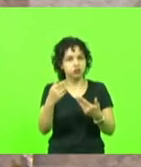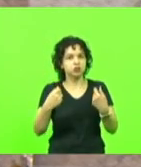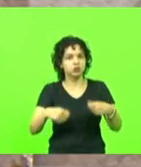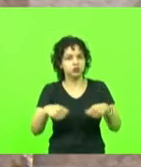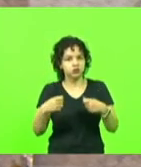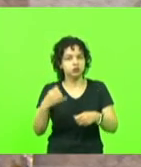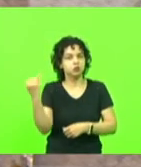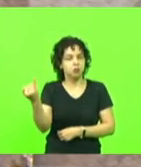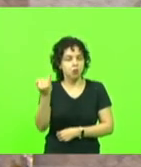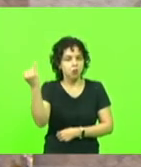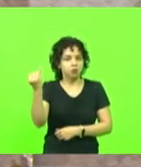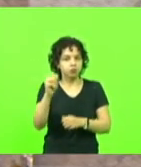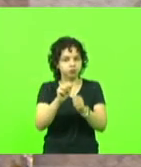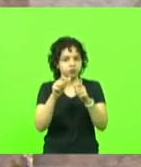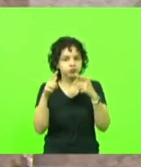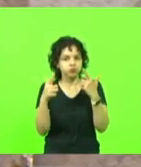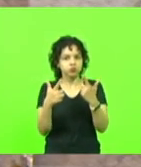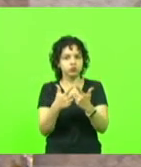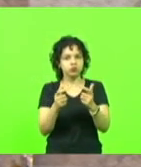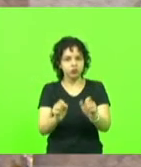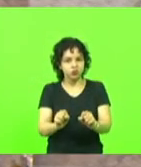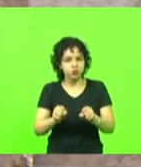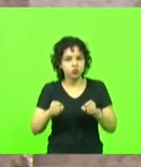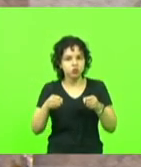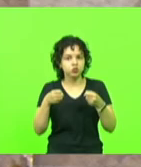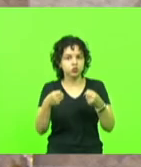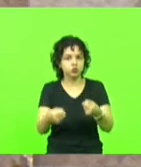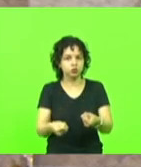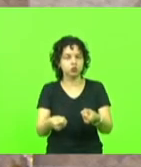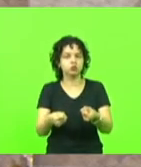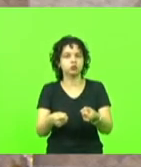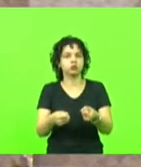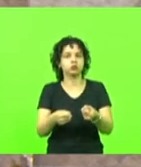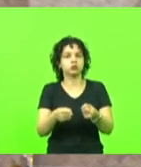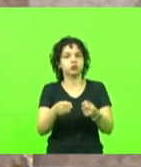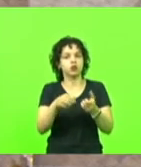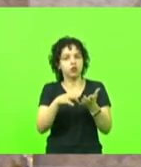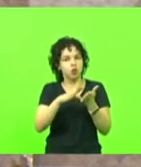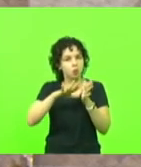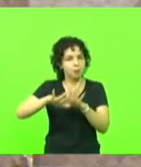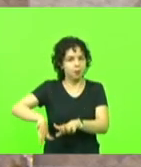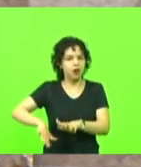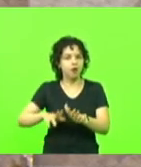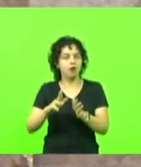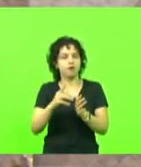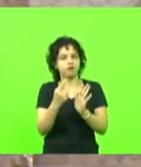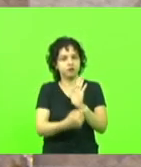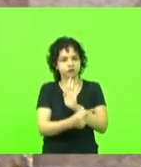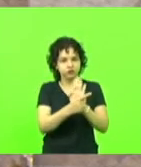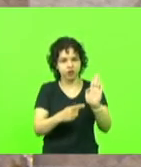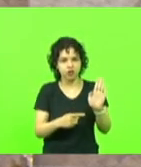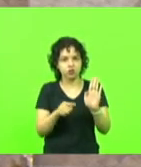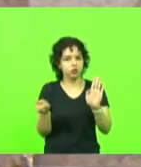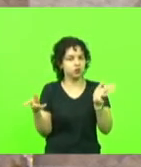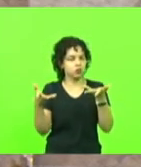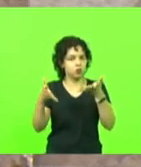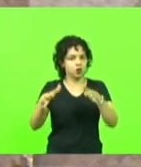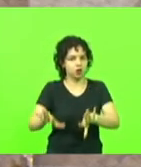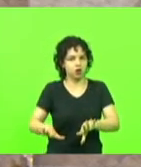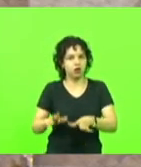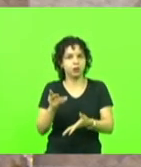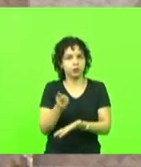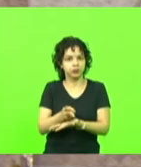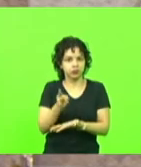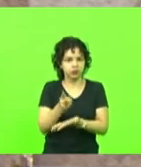Alesc, nesse esforço que foi feito para derrubar veto de quem não queria, para que fosse mantido e ampliado